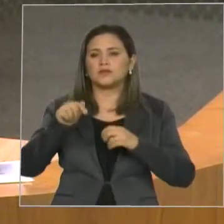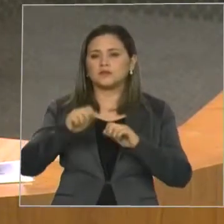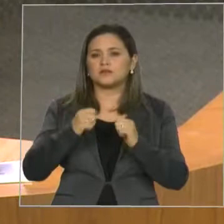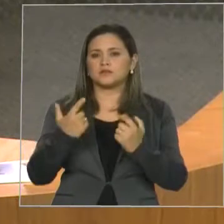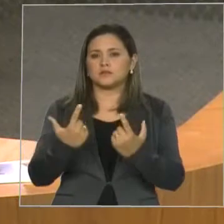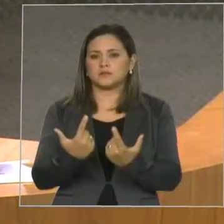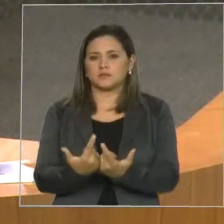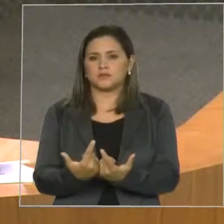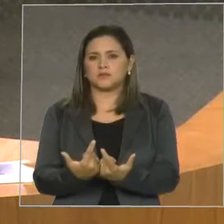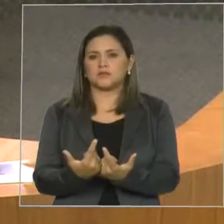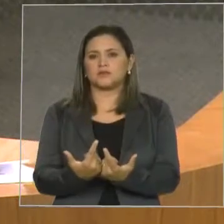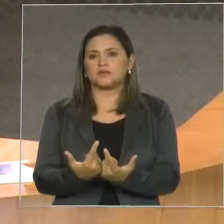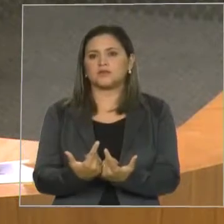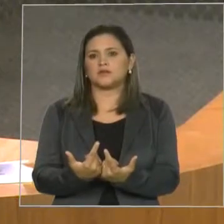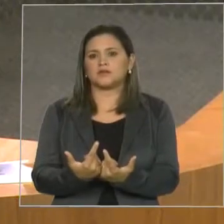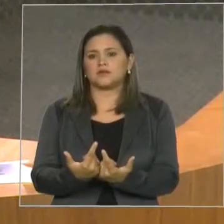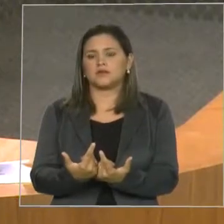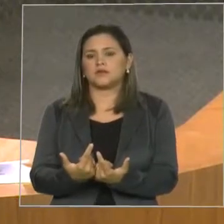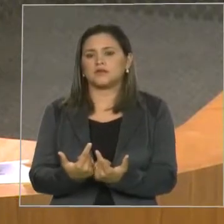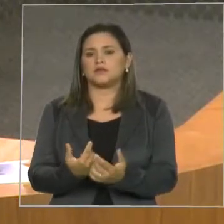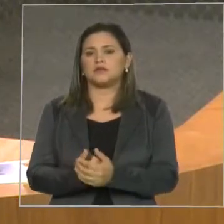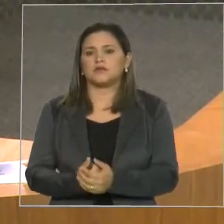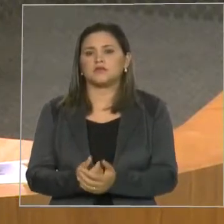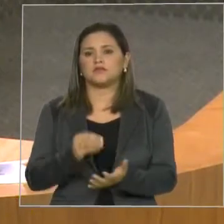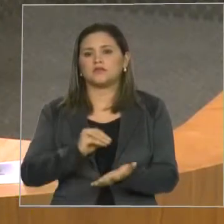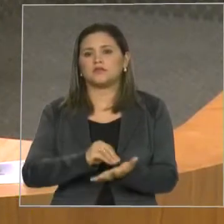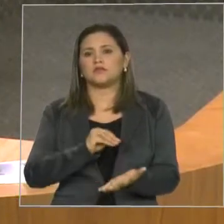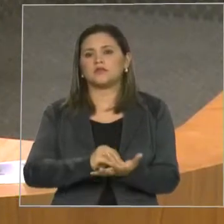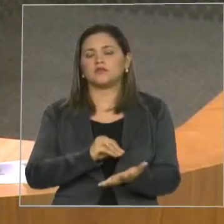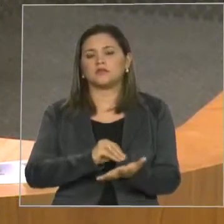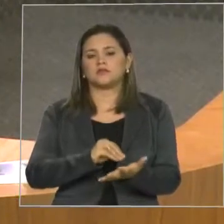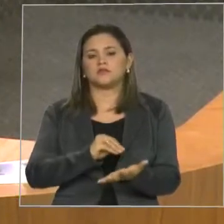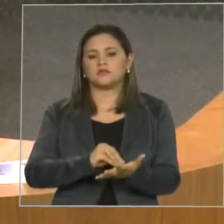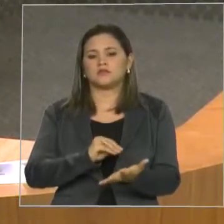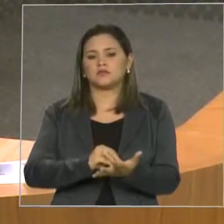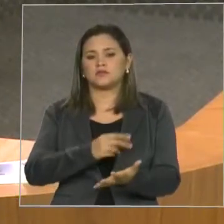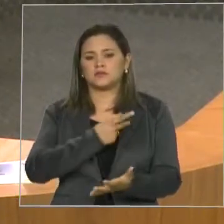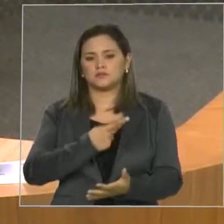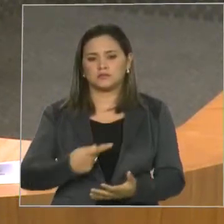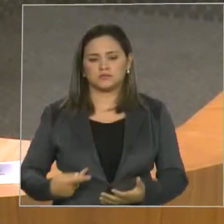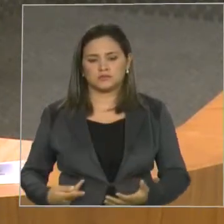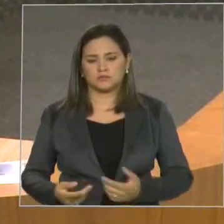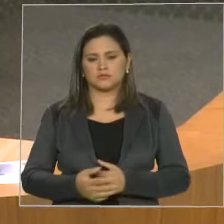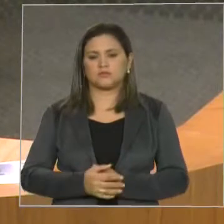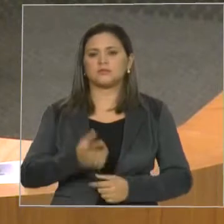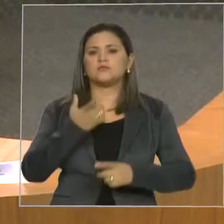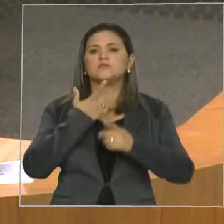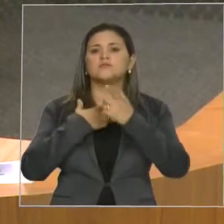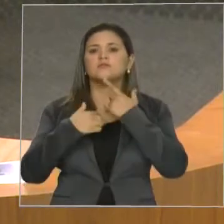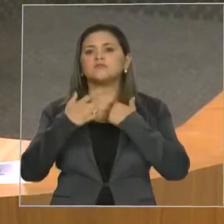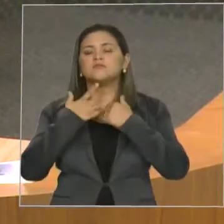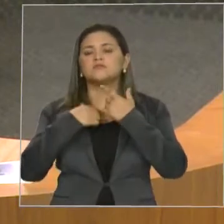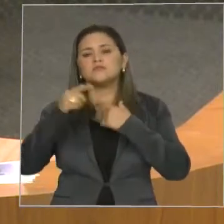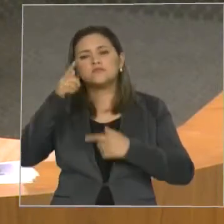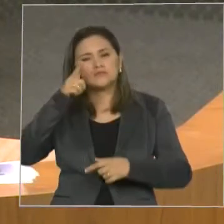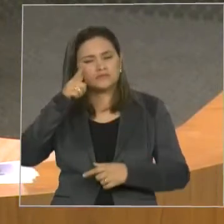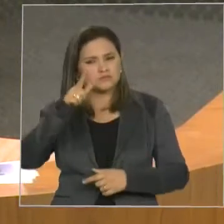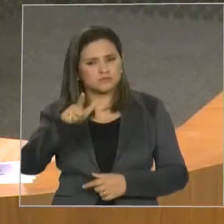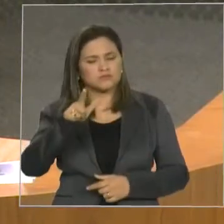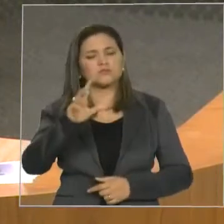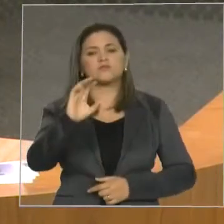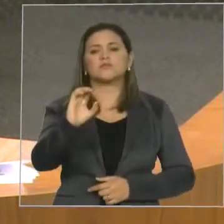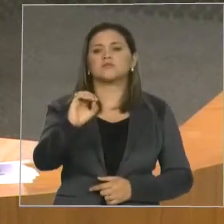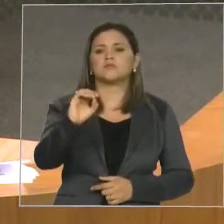o presidente Otelino, desejo sucesso nessa caminhada, desejo